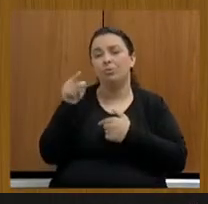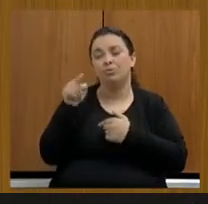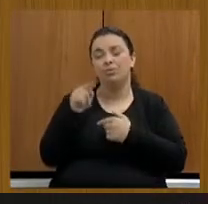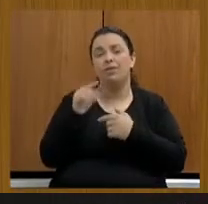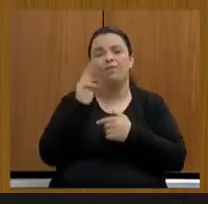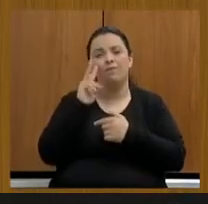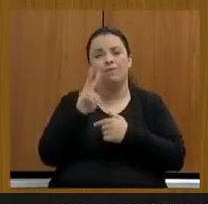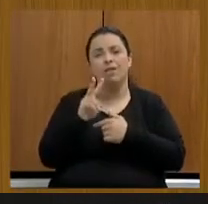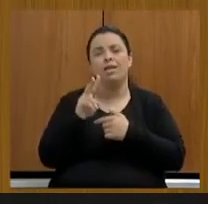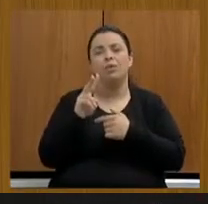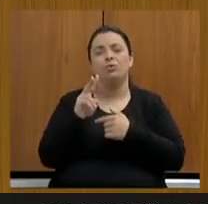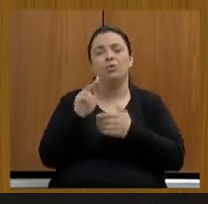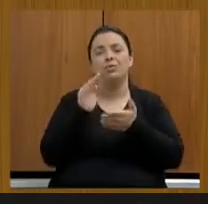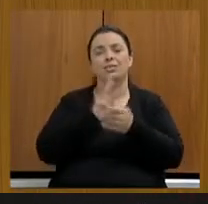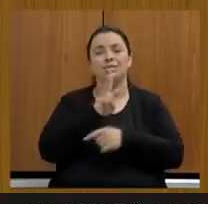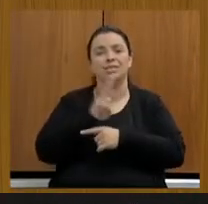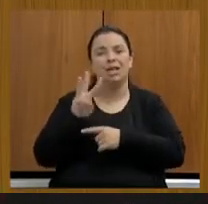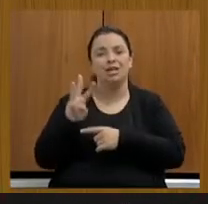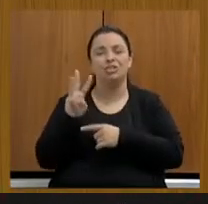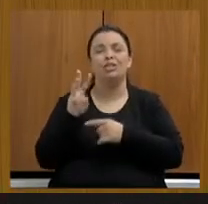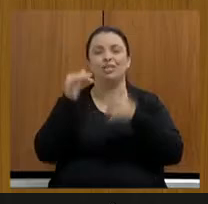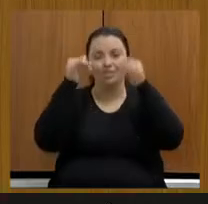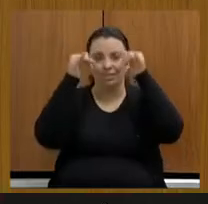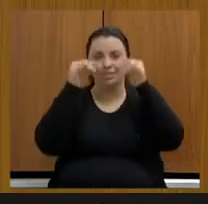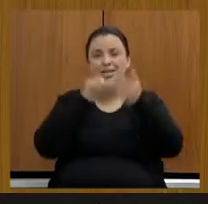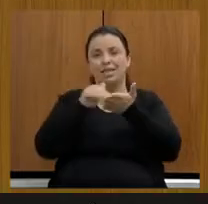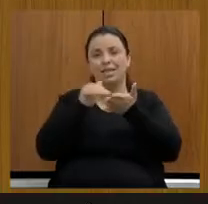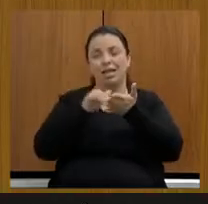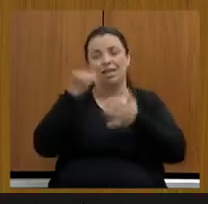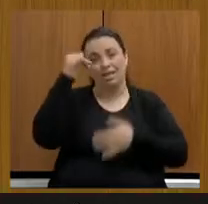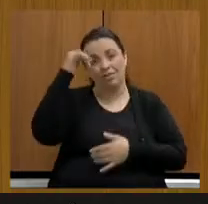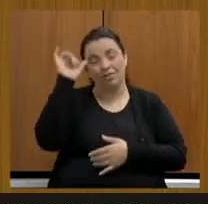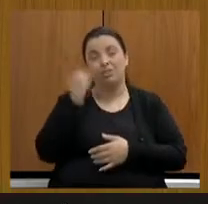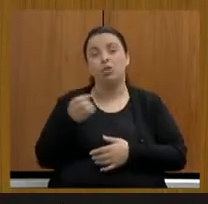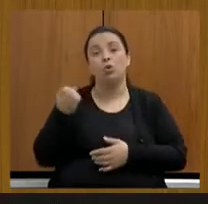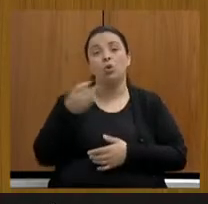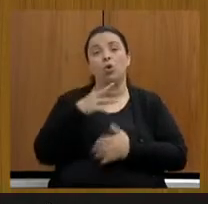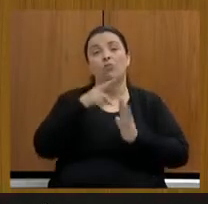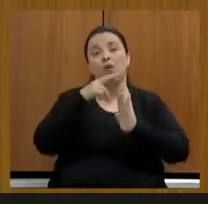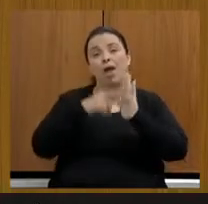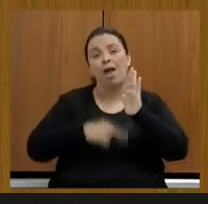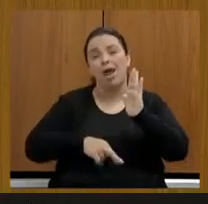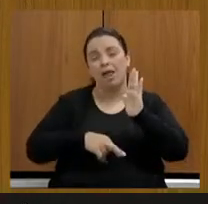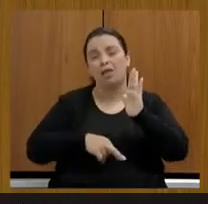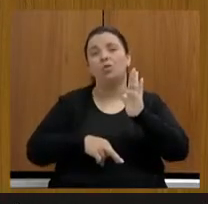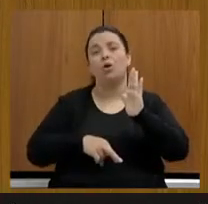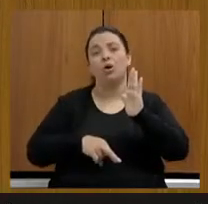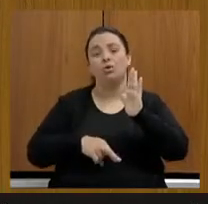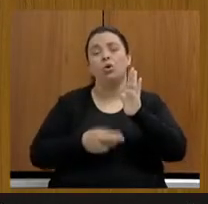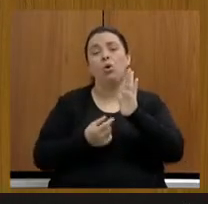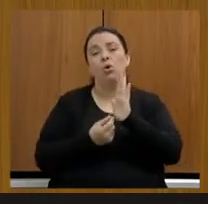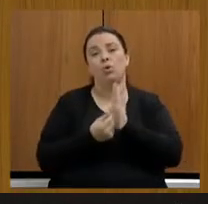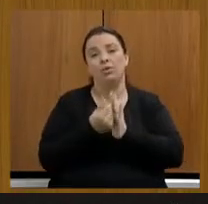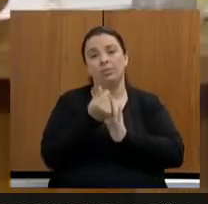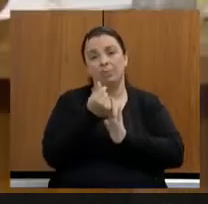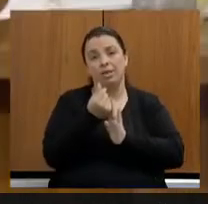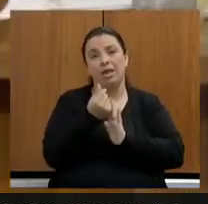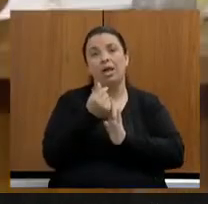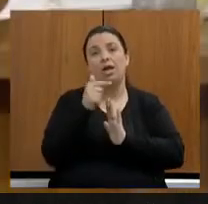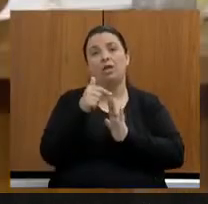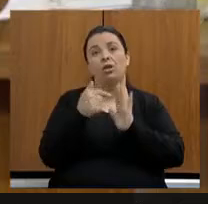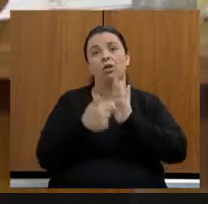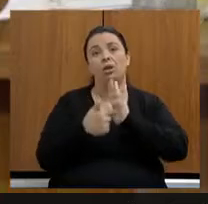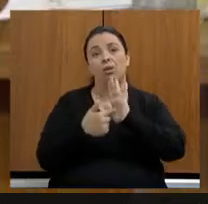a publicação do novo relatório resumido de execução orçamentária que sinaliza que nós estamos já